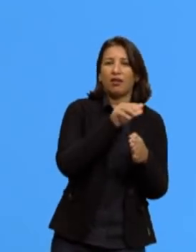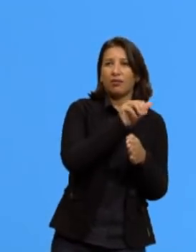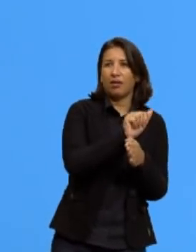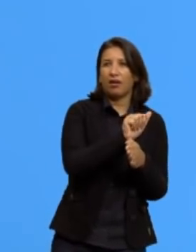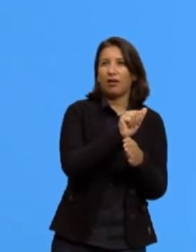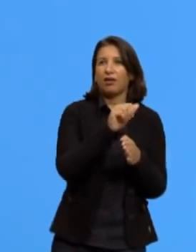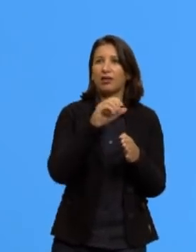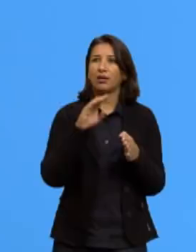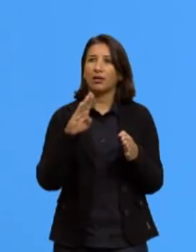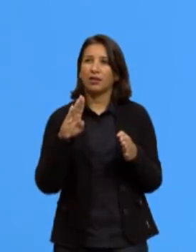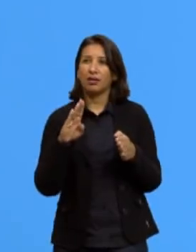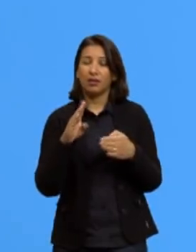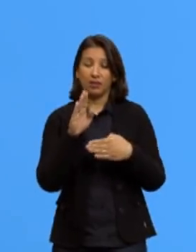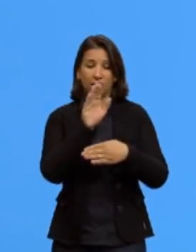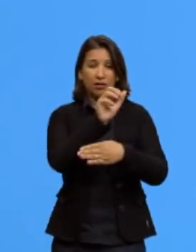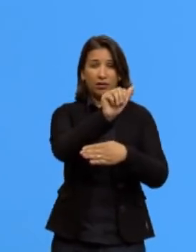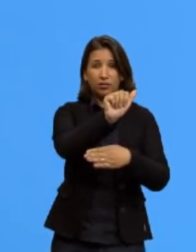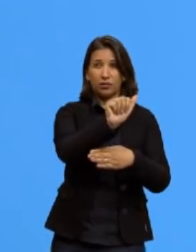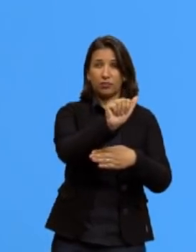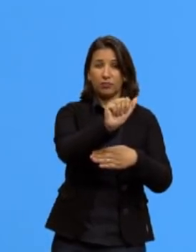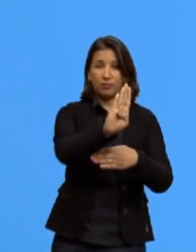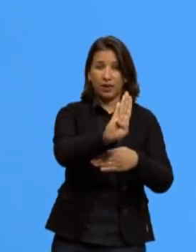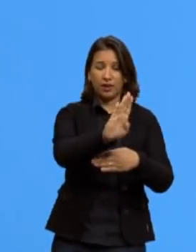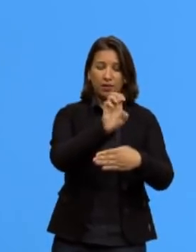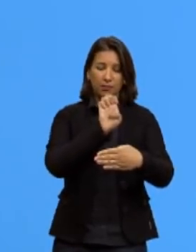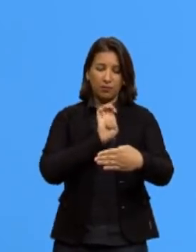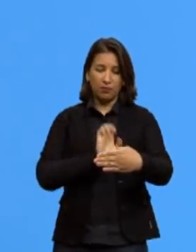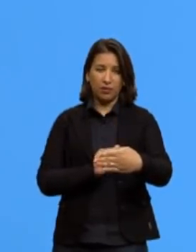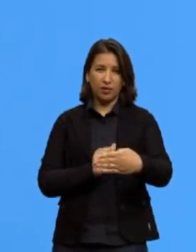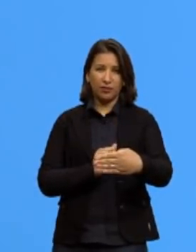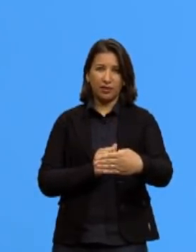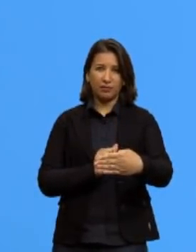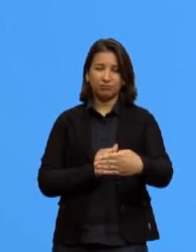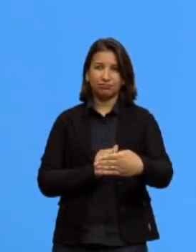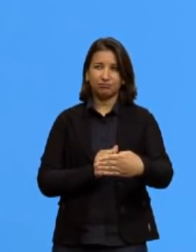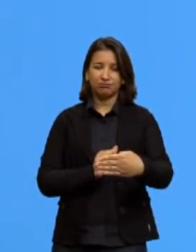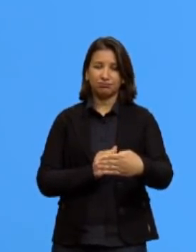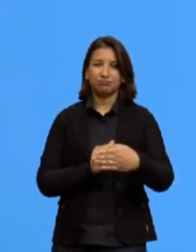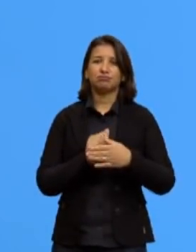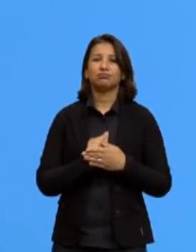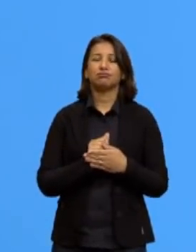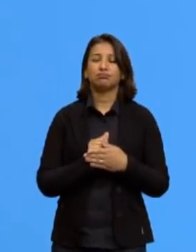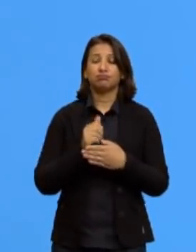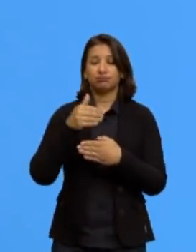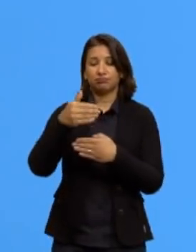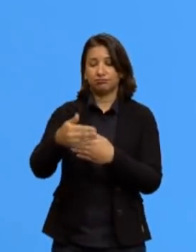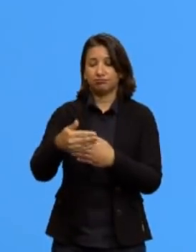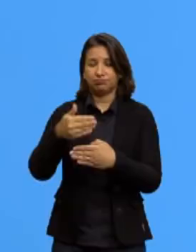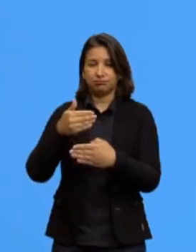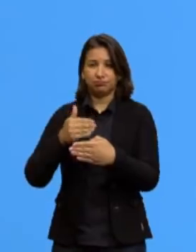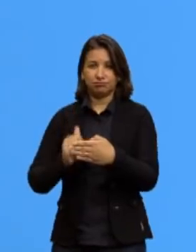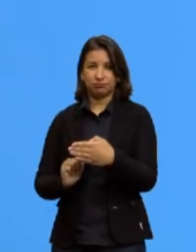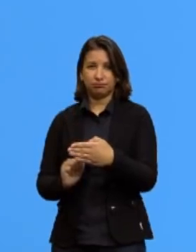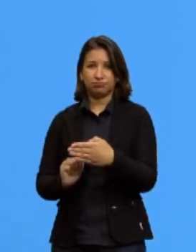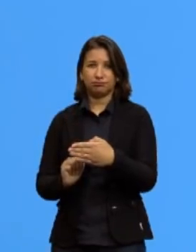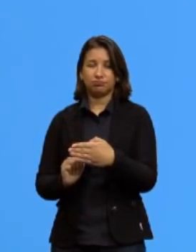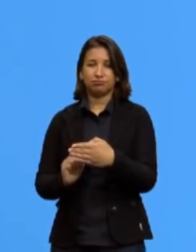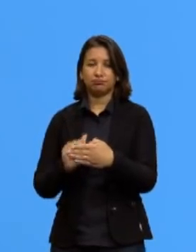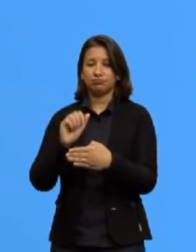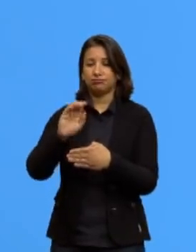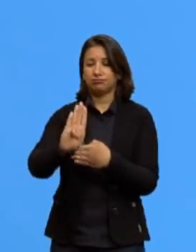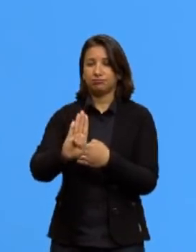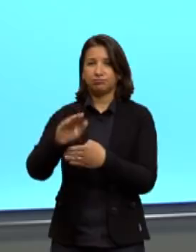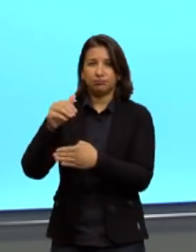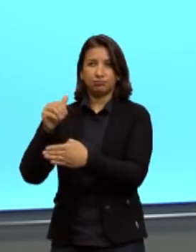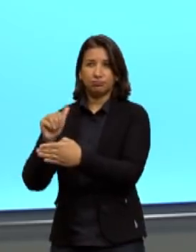o lado do terreno lá assim como o lado do terreno b para o lado do terreno a lado do terreno b para o lado do terreno a